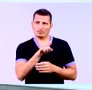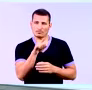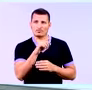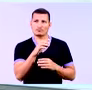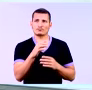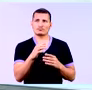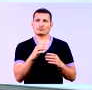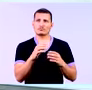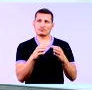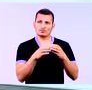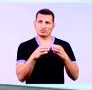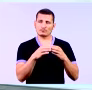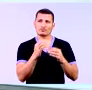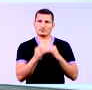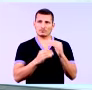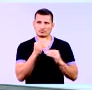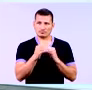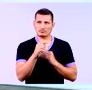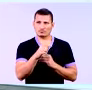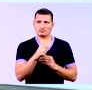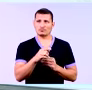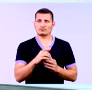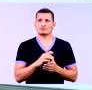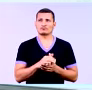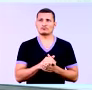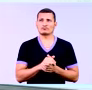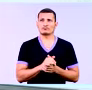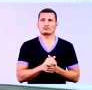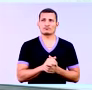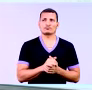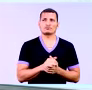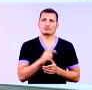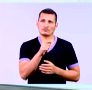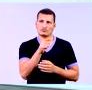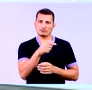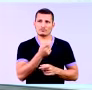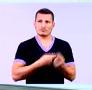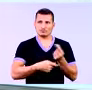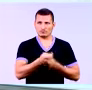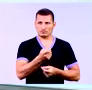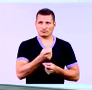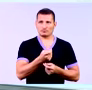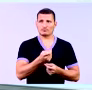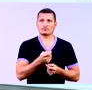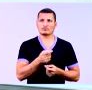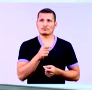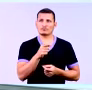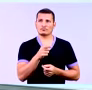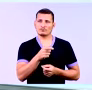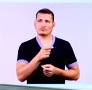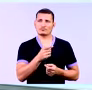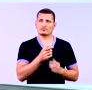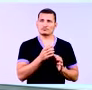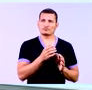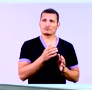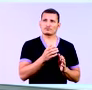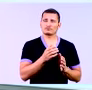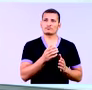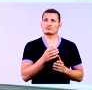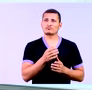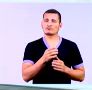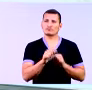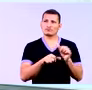diversas alterações na base de dados, ou seja, essa transação, essa sequência de comandos alterará o estado